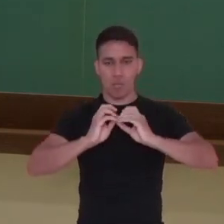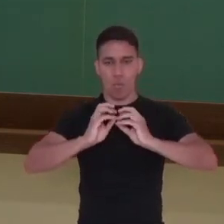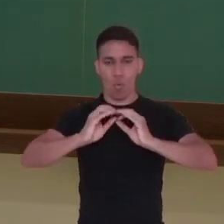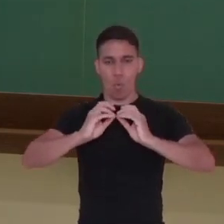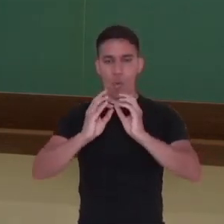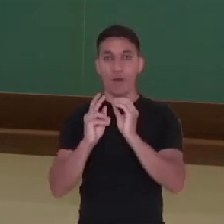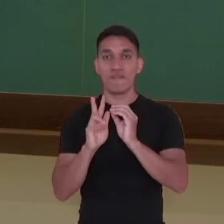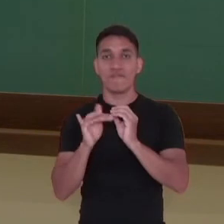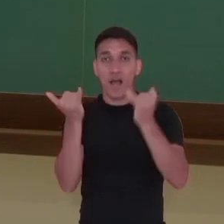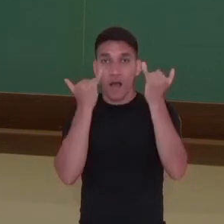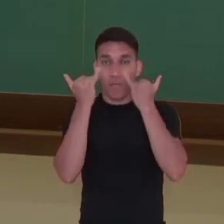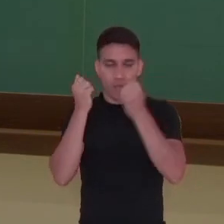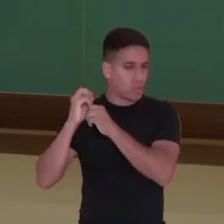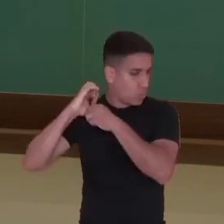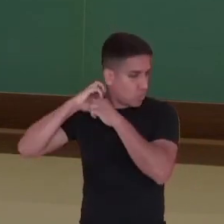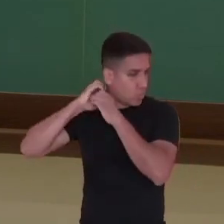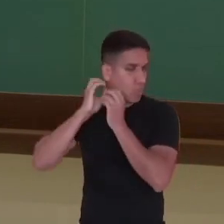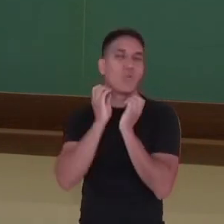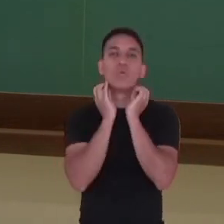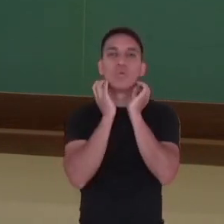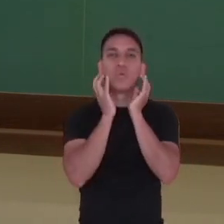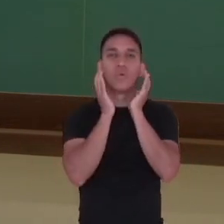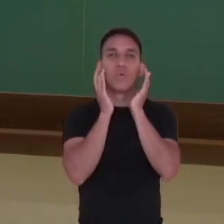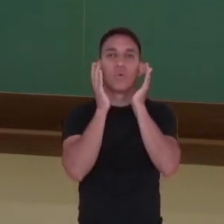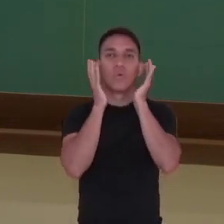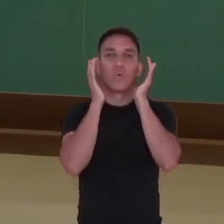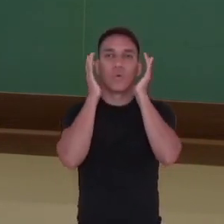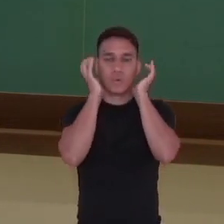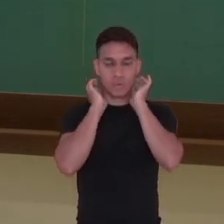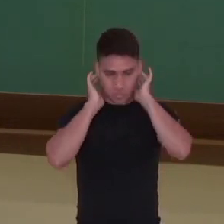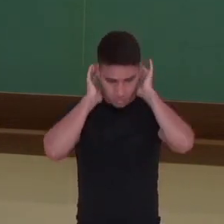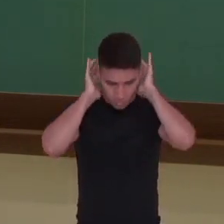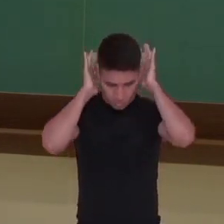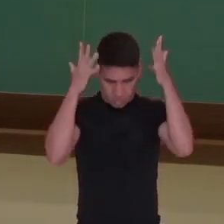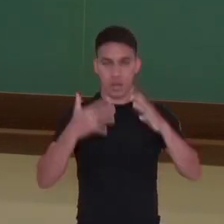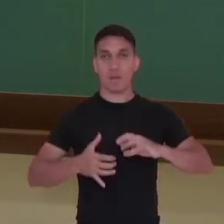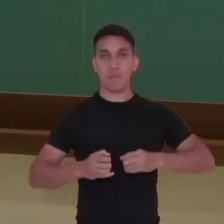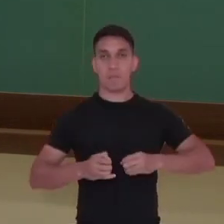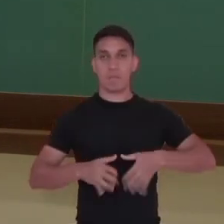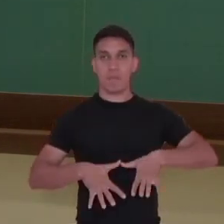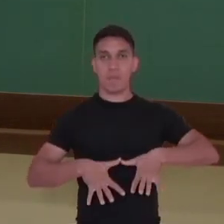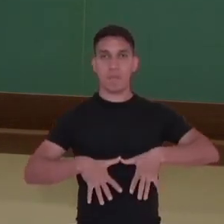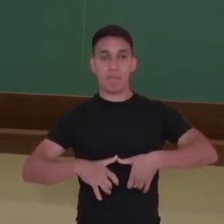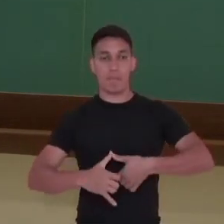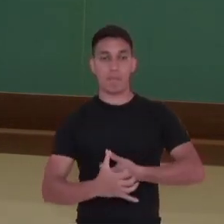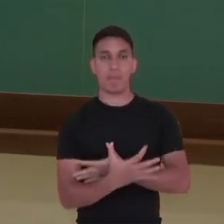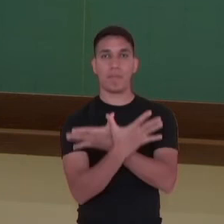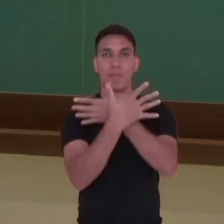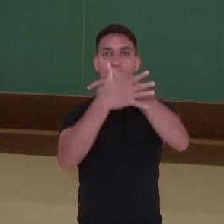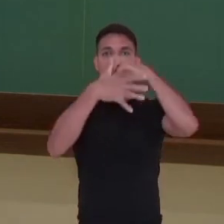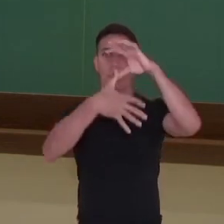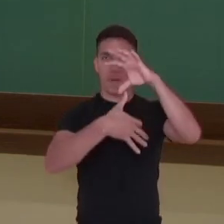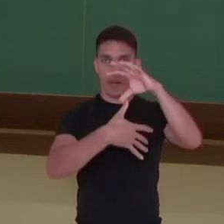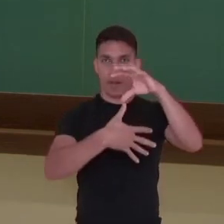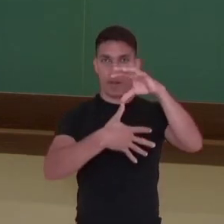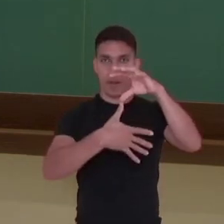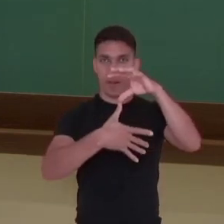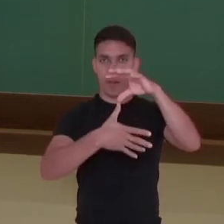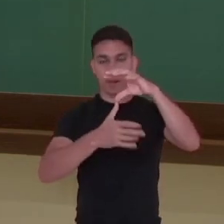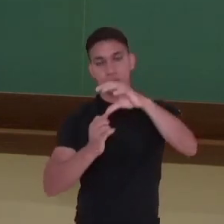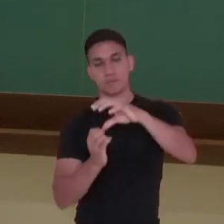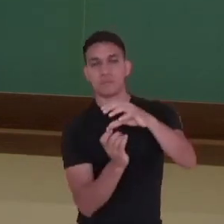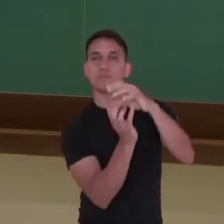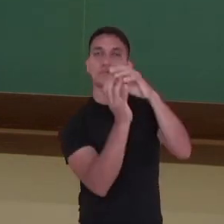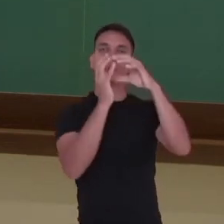vão levar essa informação do sistema nervoso periférico para o nosso sistema nervoso central. E assim,